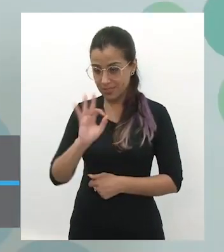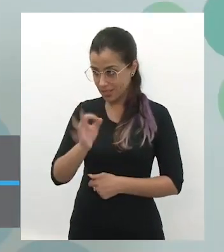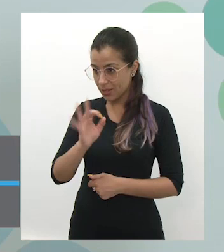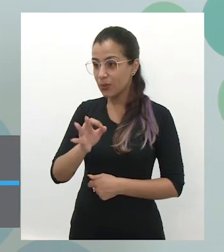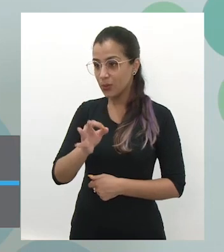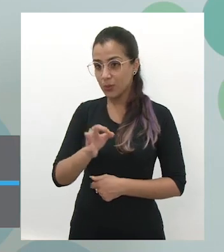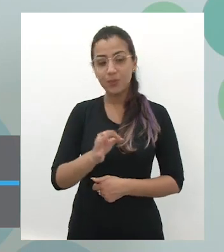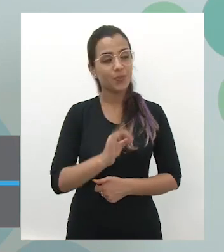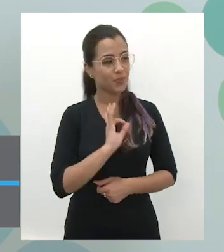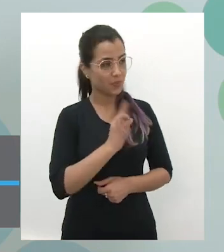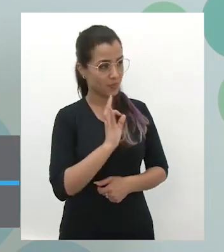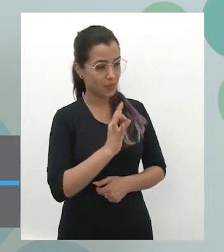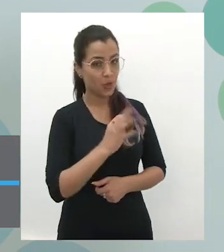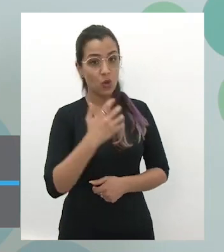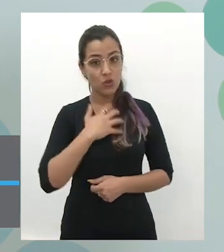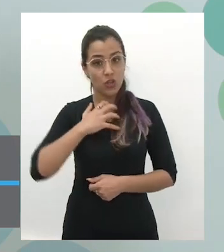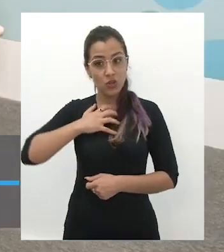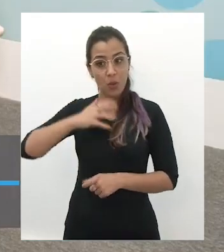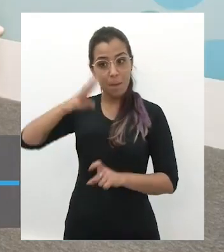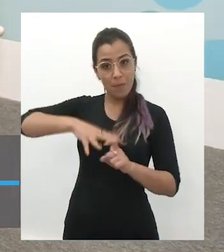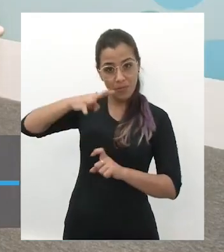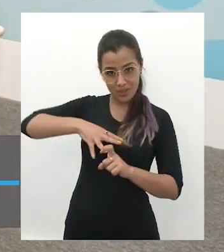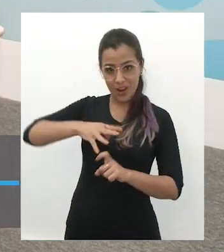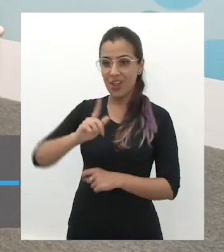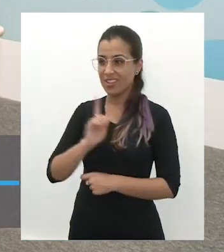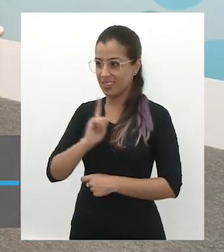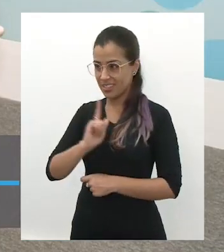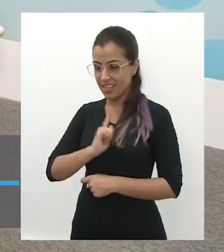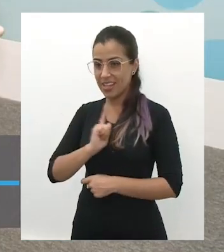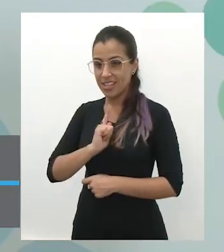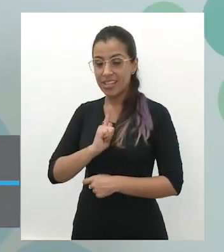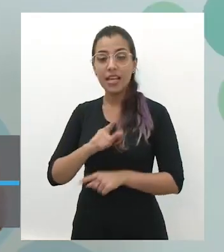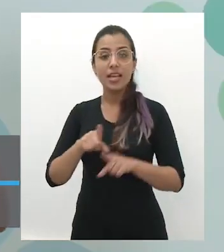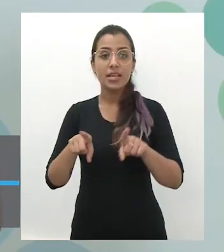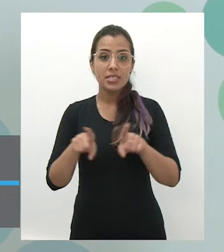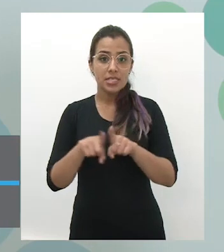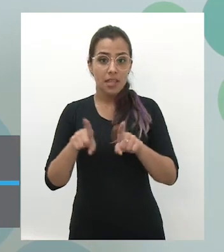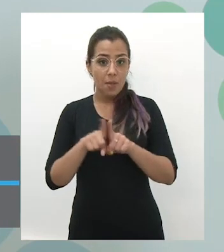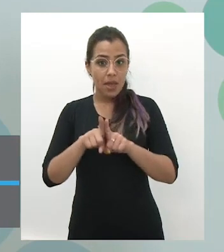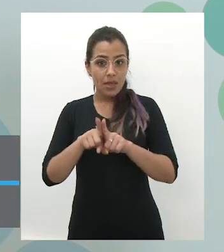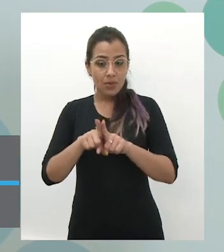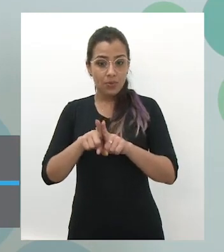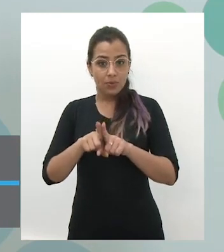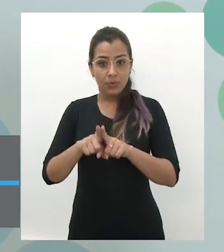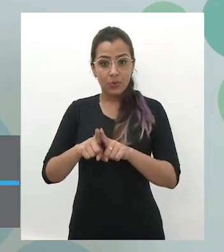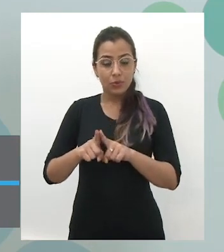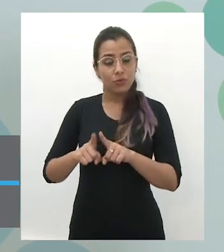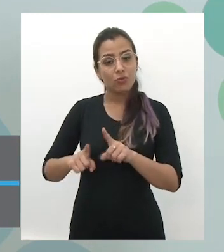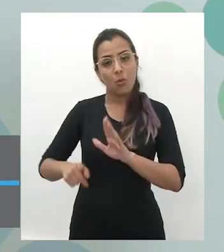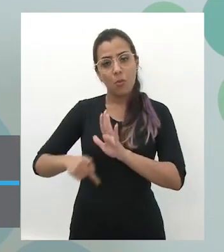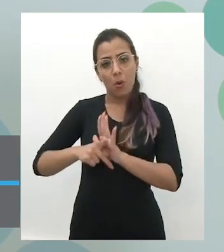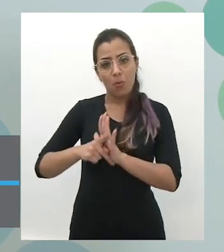forma mitológica, que foi a história do Rômulo e Remo. E a segunda, que é a formação a partir aí